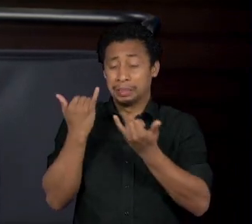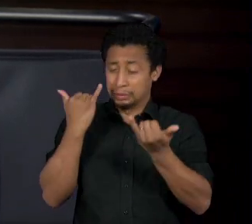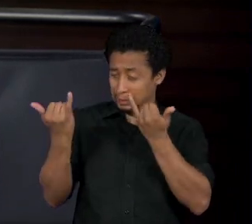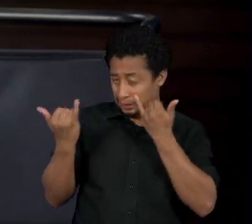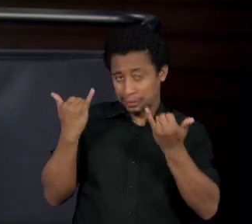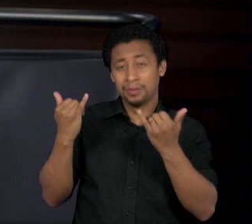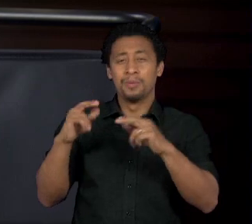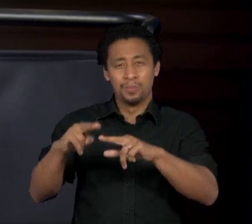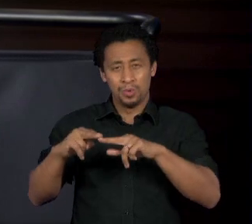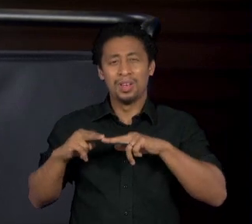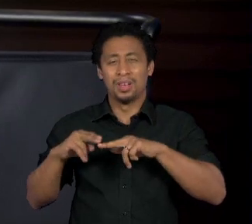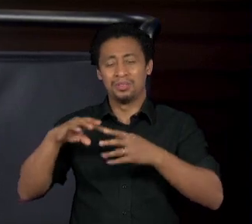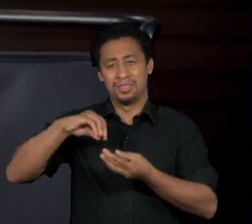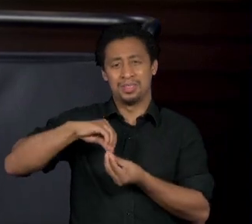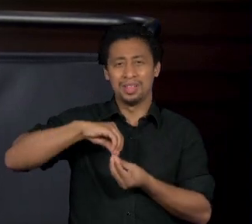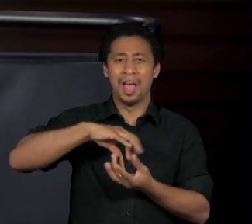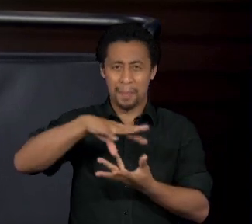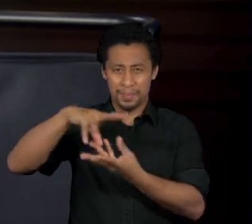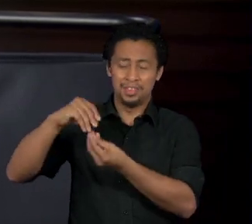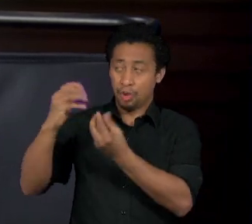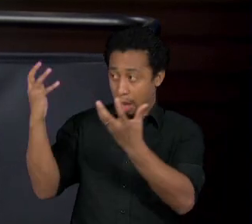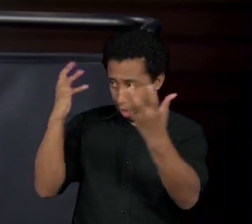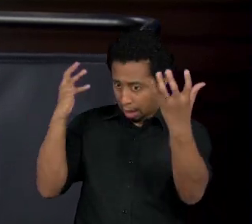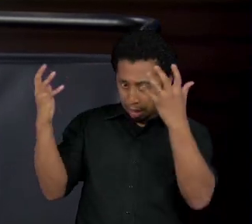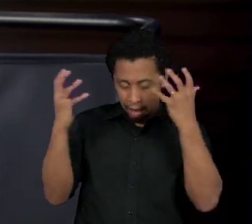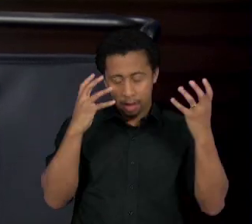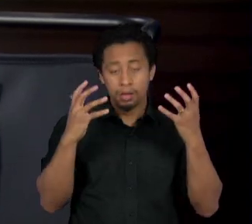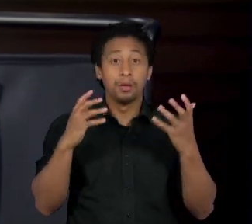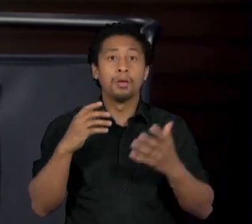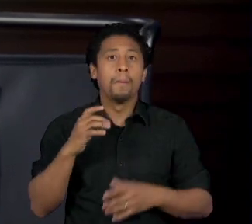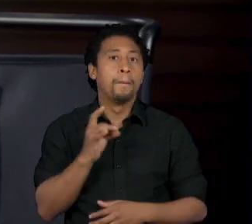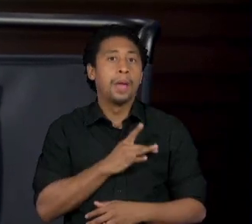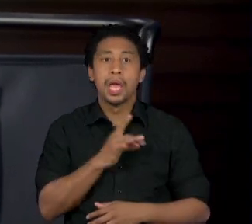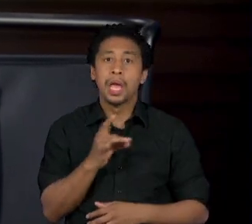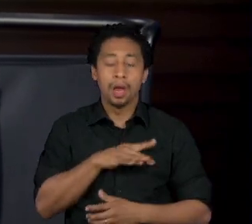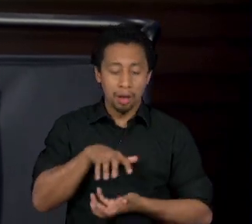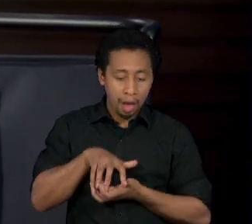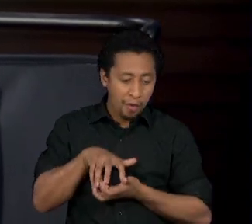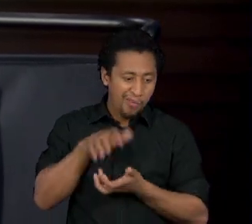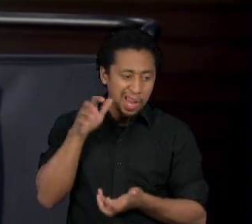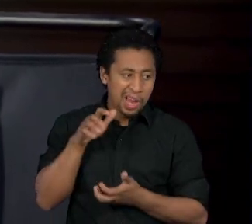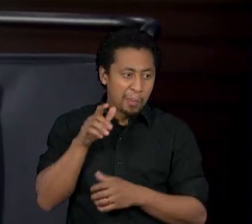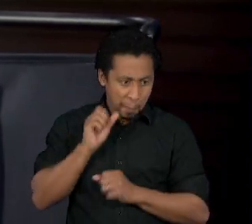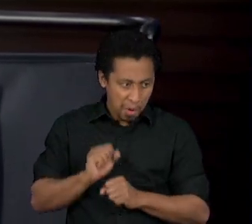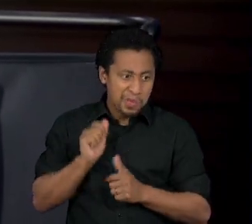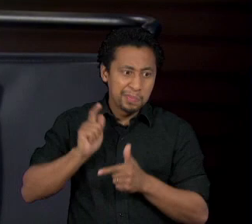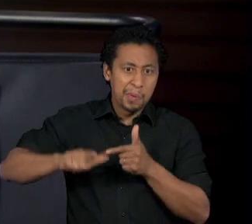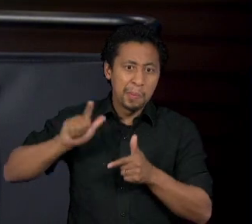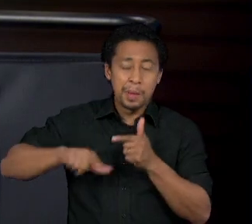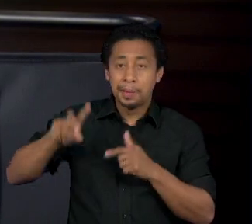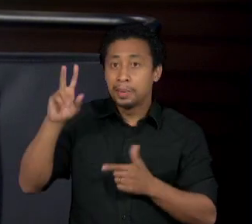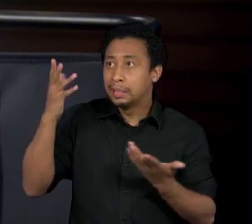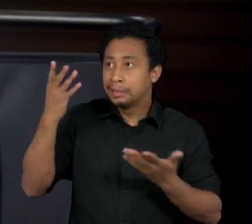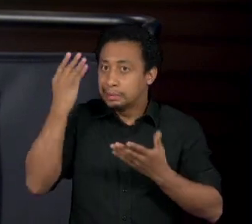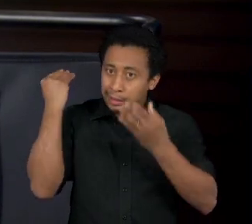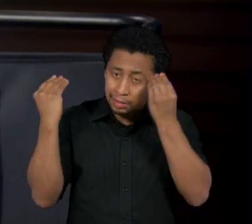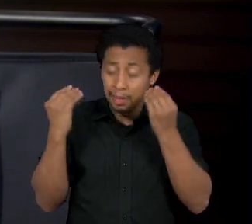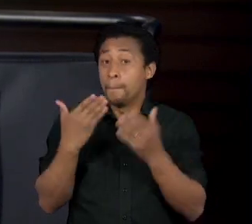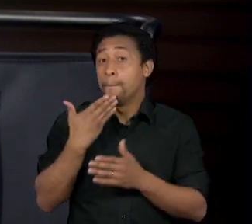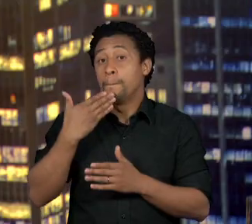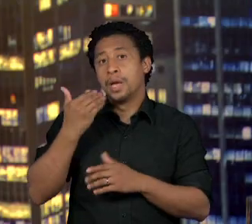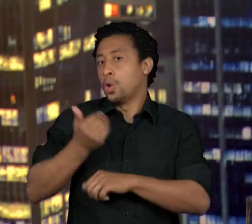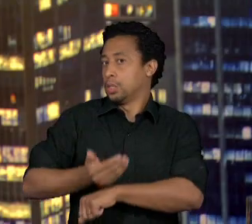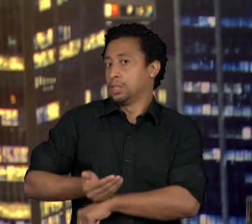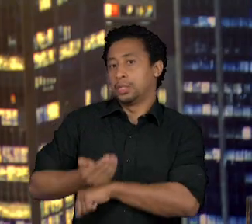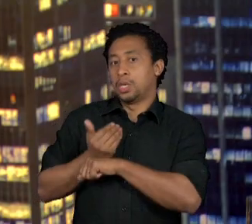traz, esse medo de que eu posso envelhecer com algum problema, então quanto antes eu fizer alguma coisa, melhor vai ser para mim, né?